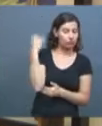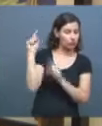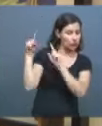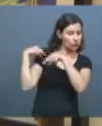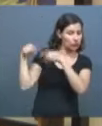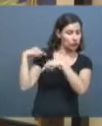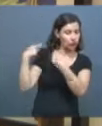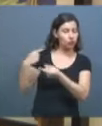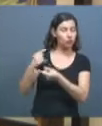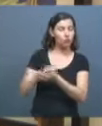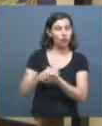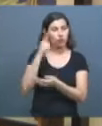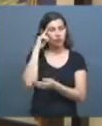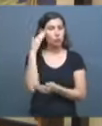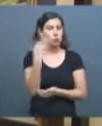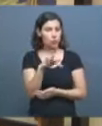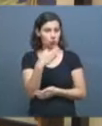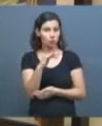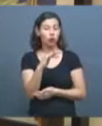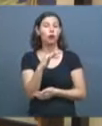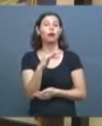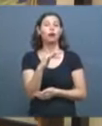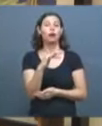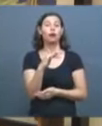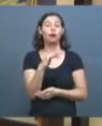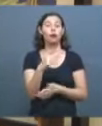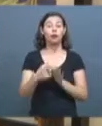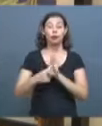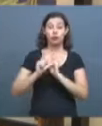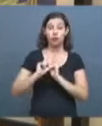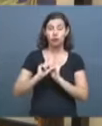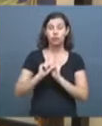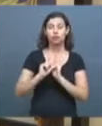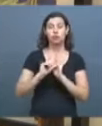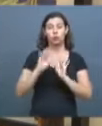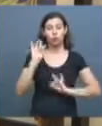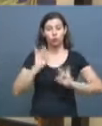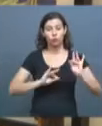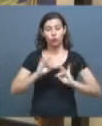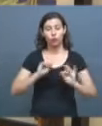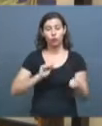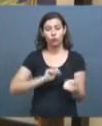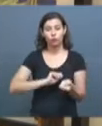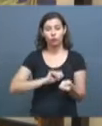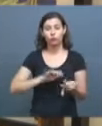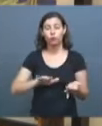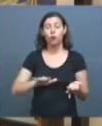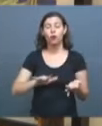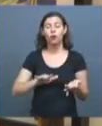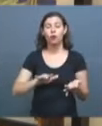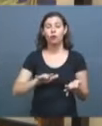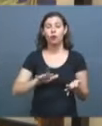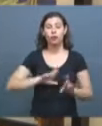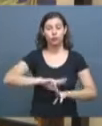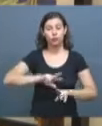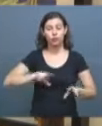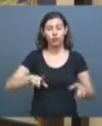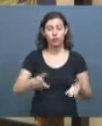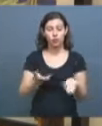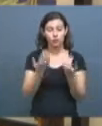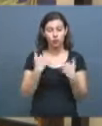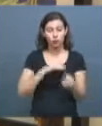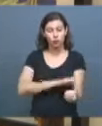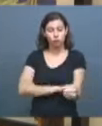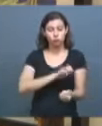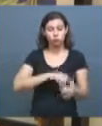repente, se machucar. E já ocorre a liberação desse hormônio que vai desencadear uma série de respostas